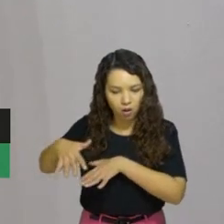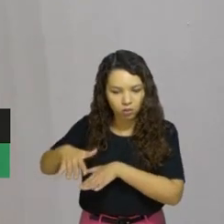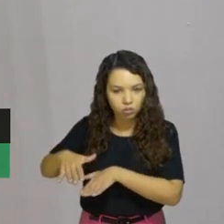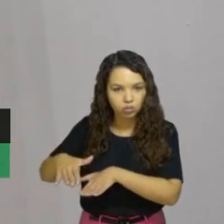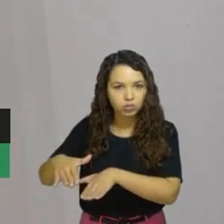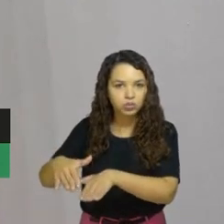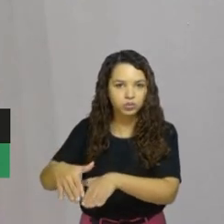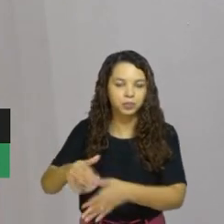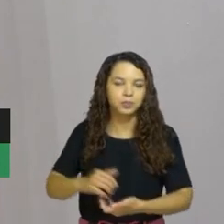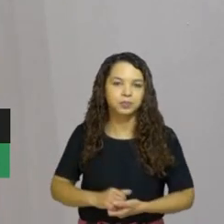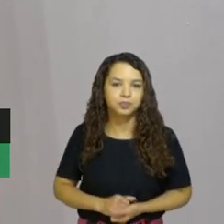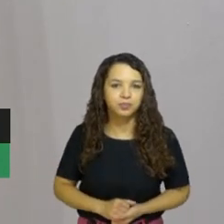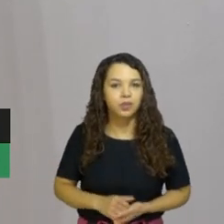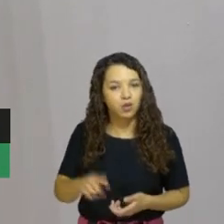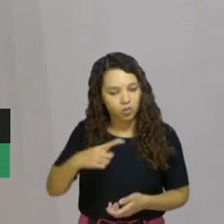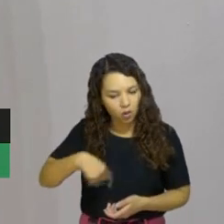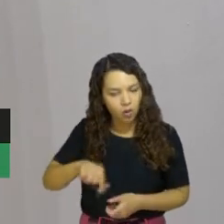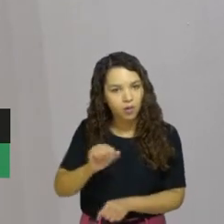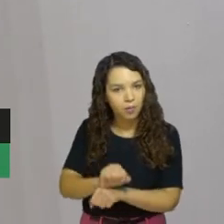aguardou 40 anos.